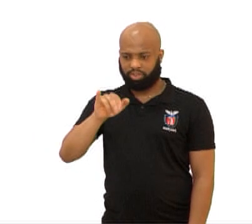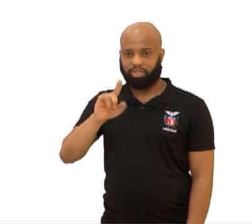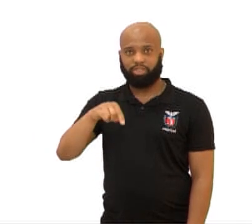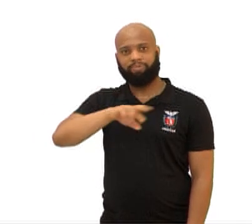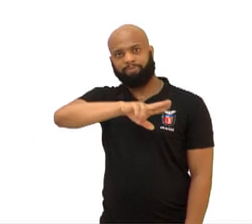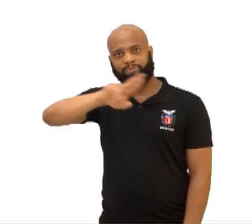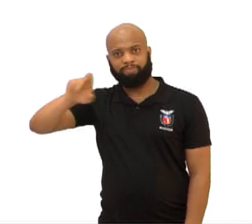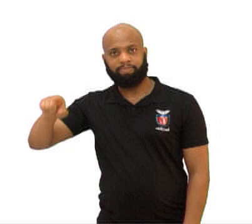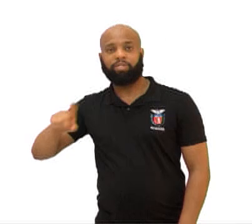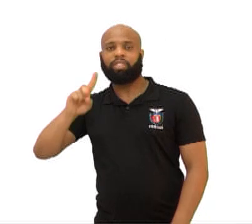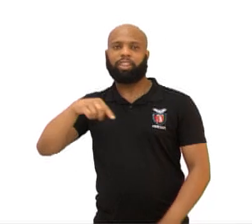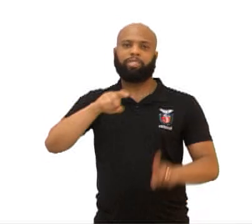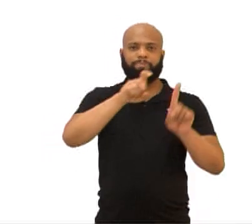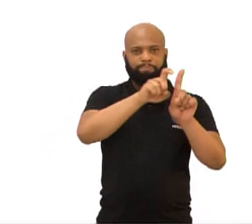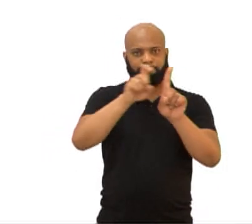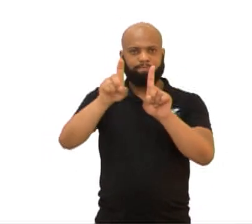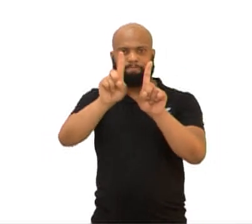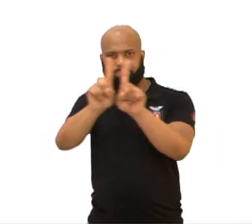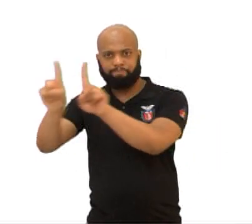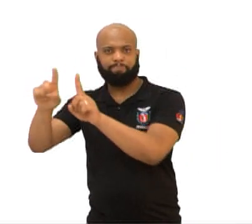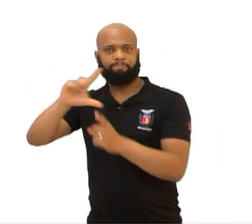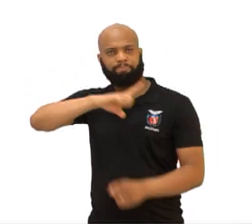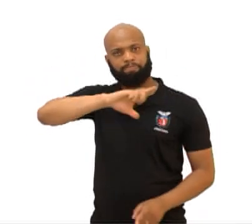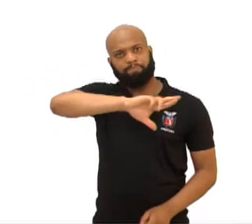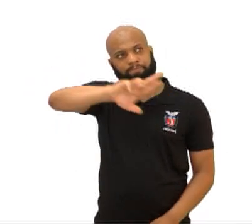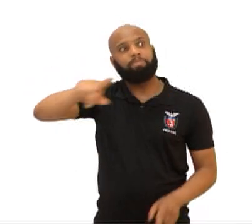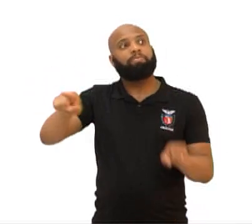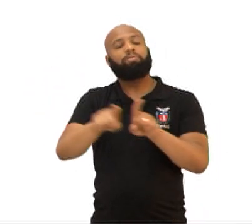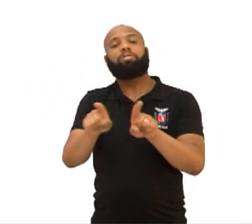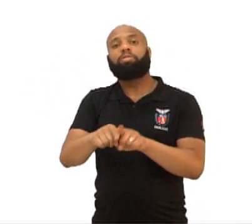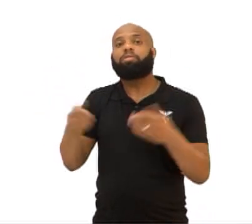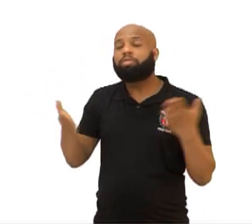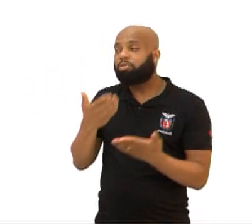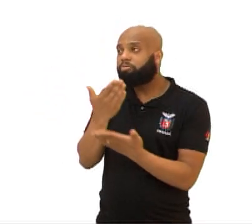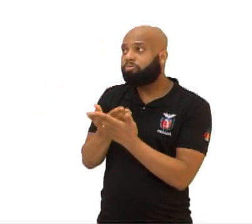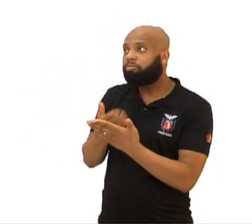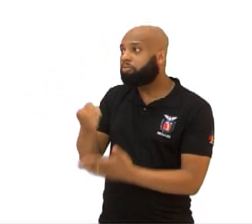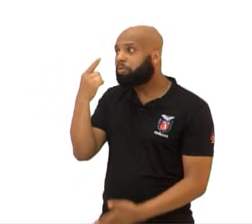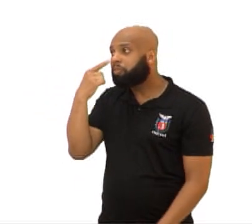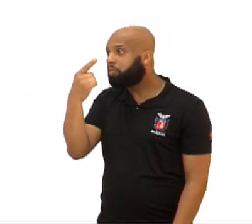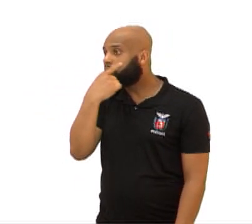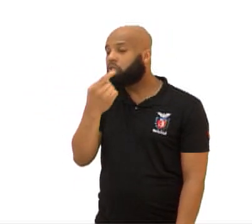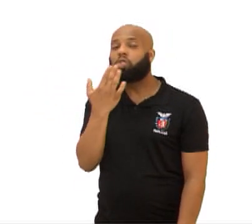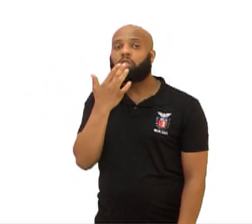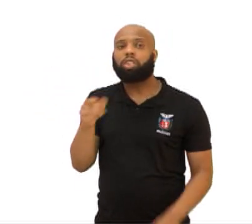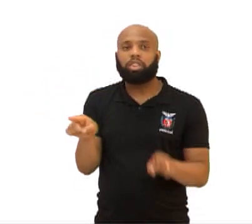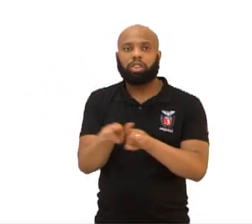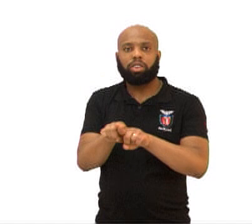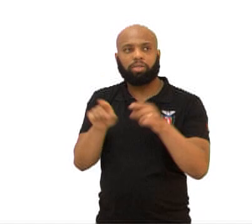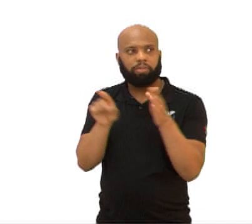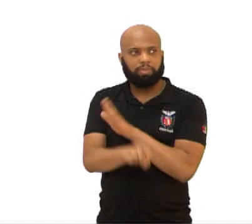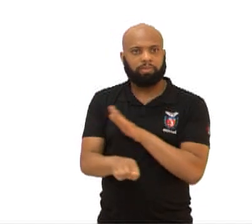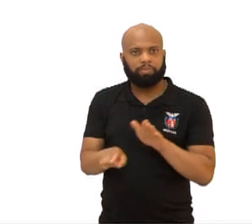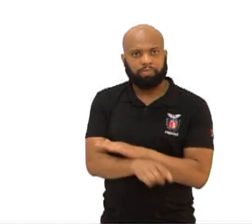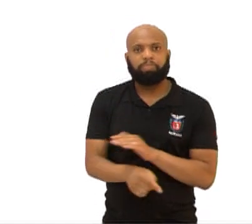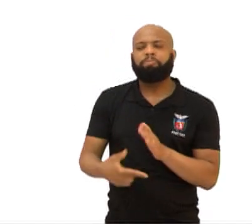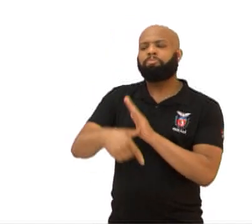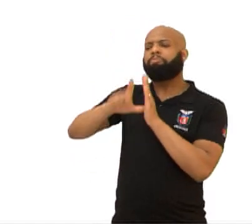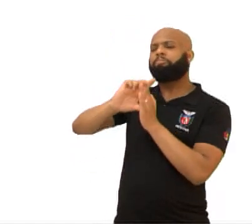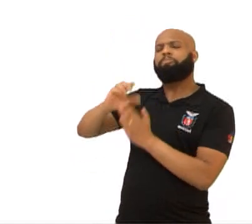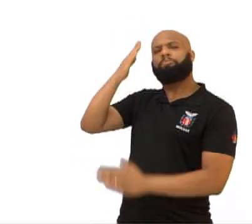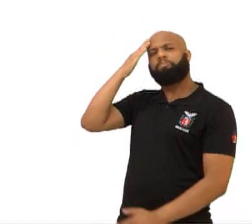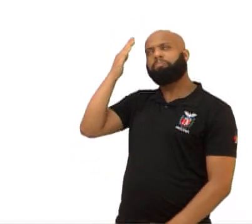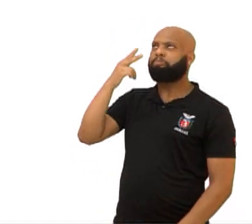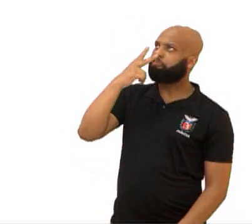ali. Como nós vamos ver aqui também, a questão da cor de olhos, né, professor, que perguntaram? Sim, tá? com certeza. Antigamente, a gente achava que os